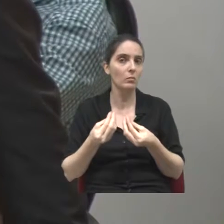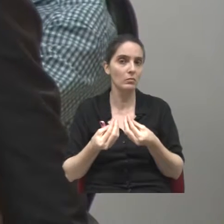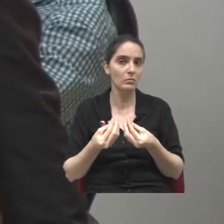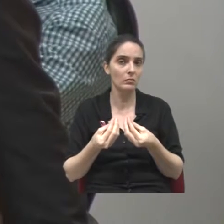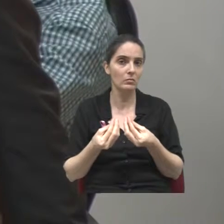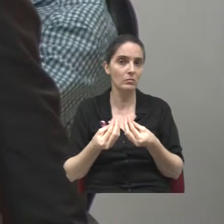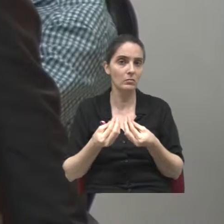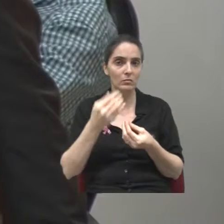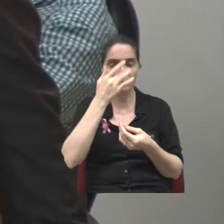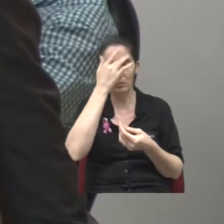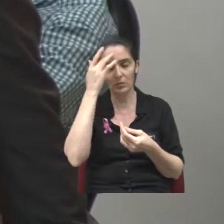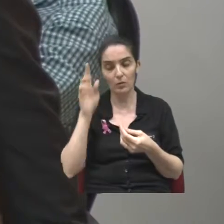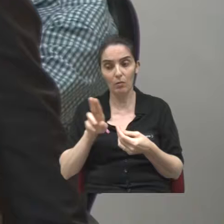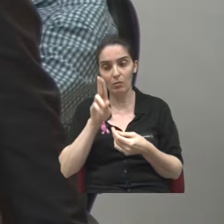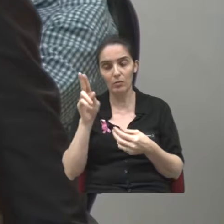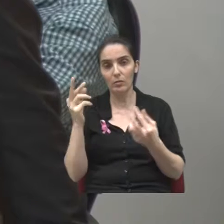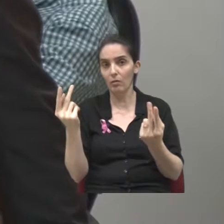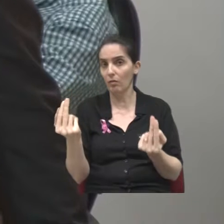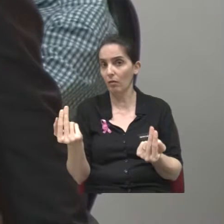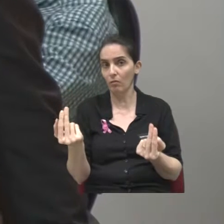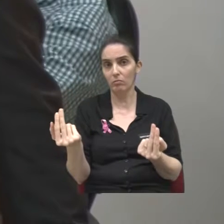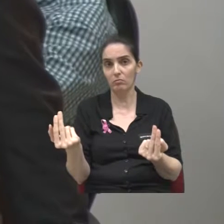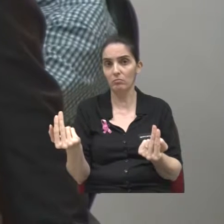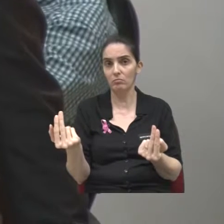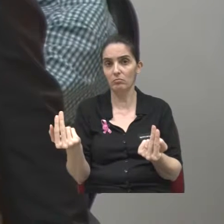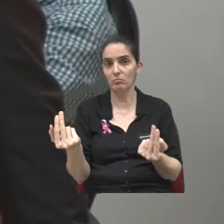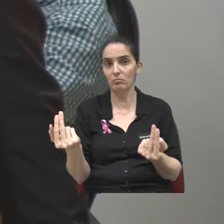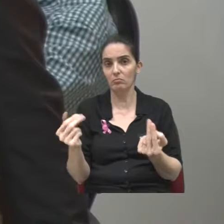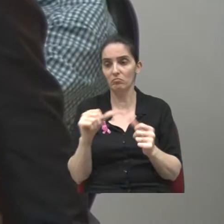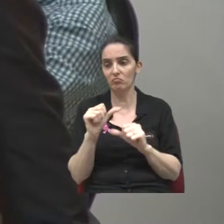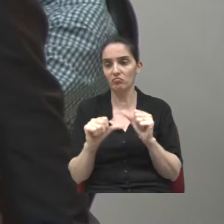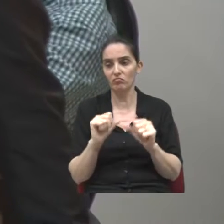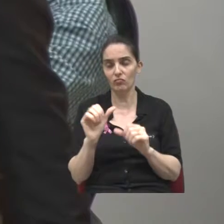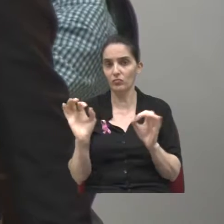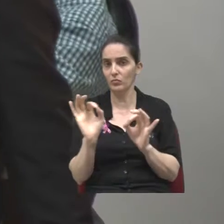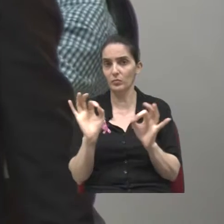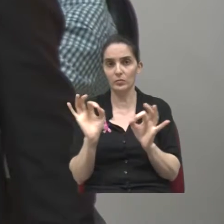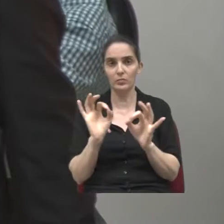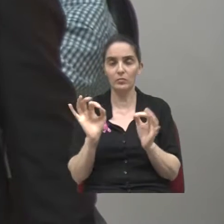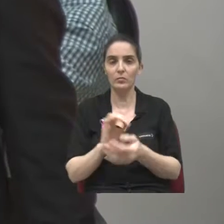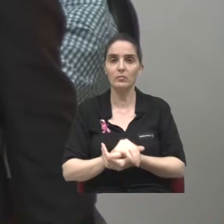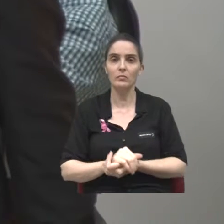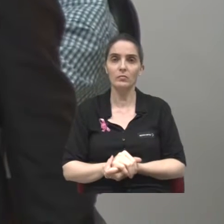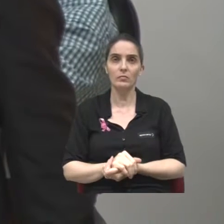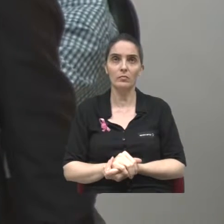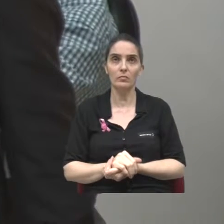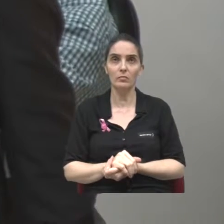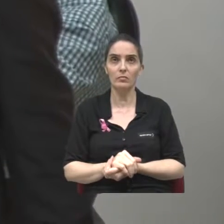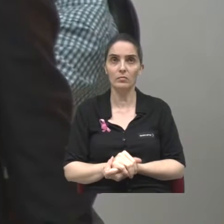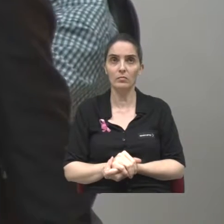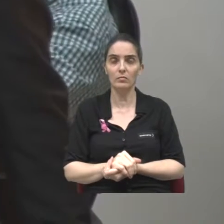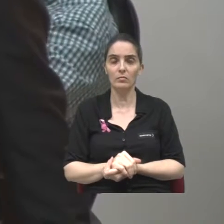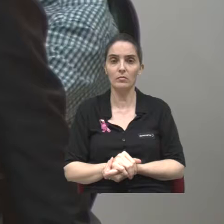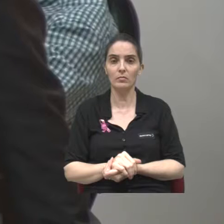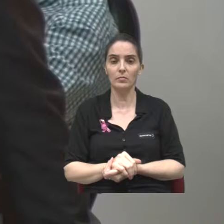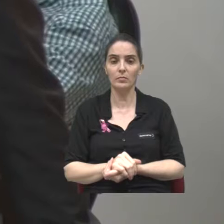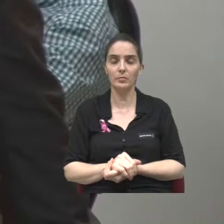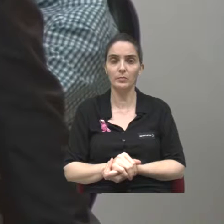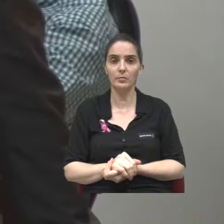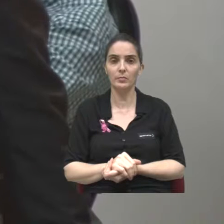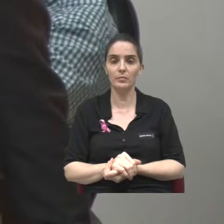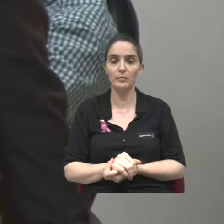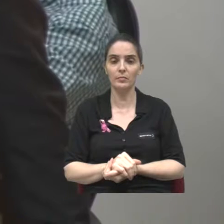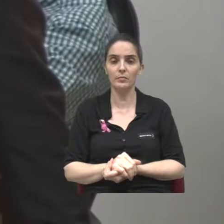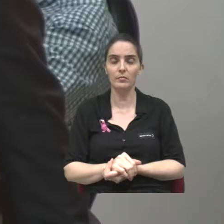tanto. Não mudou. Não mudou. Eu acho uma falta de respeito